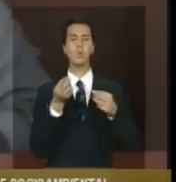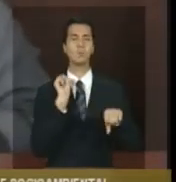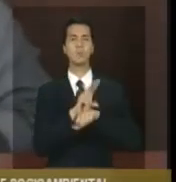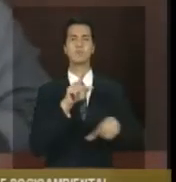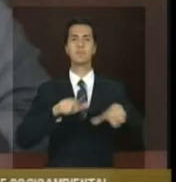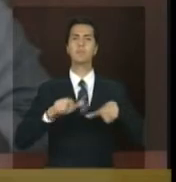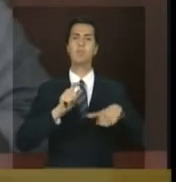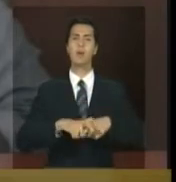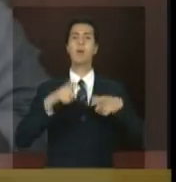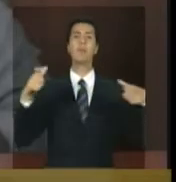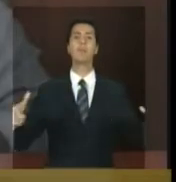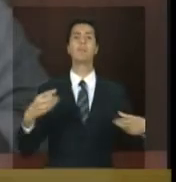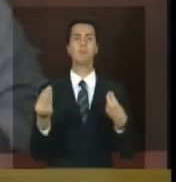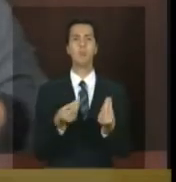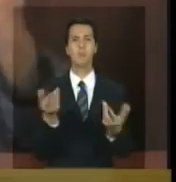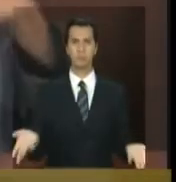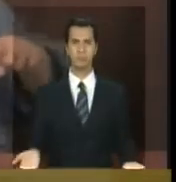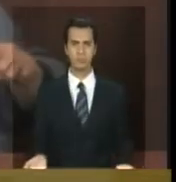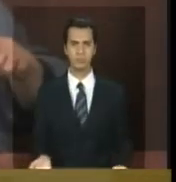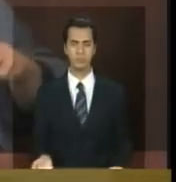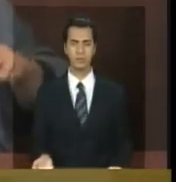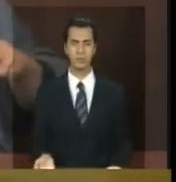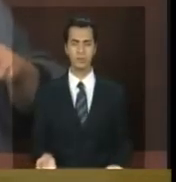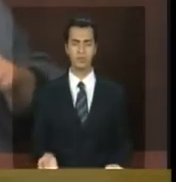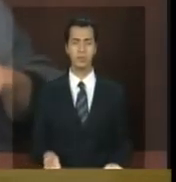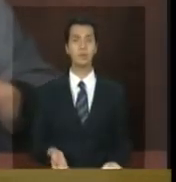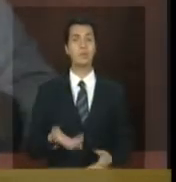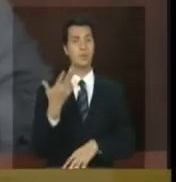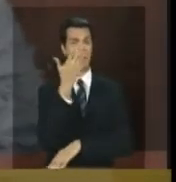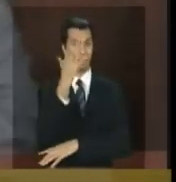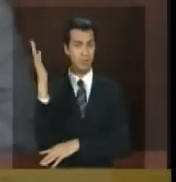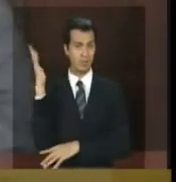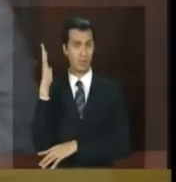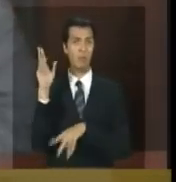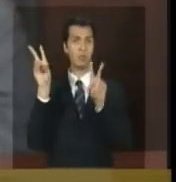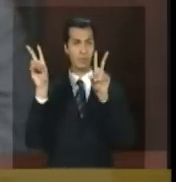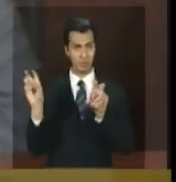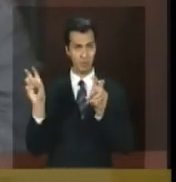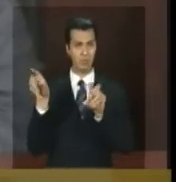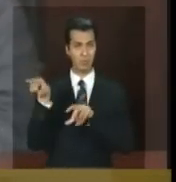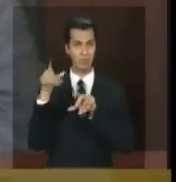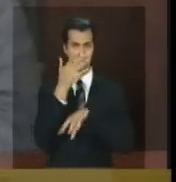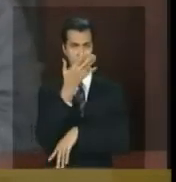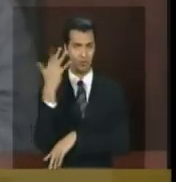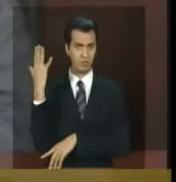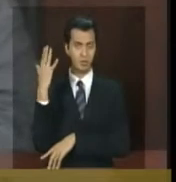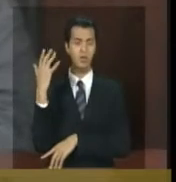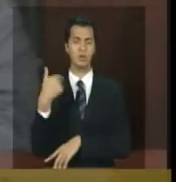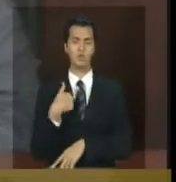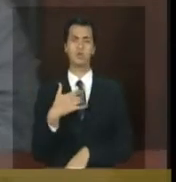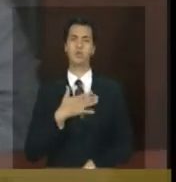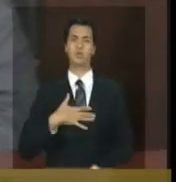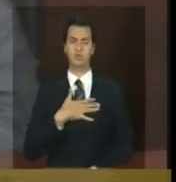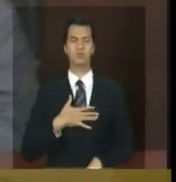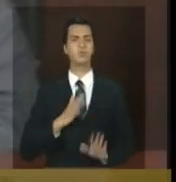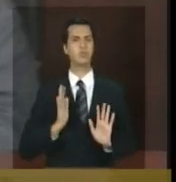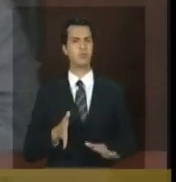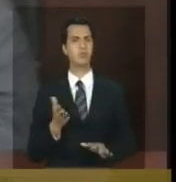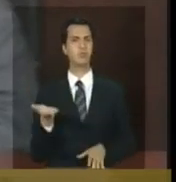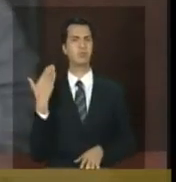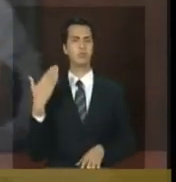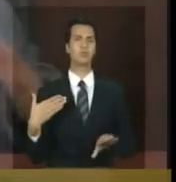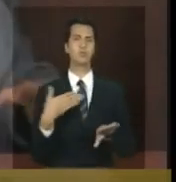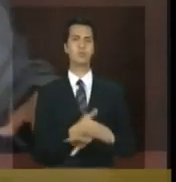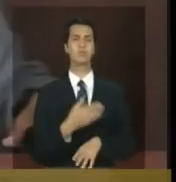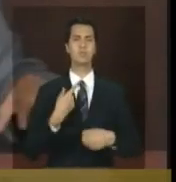empregos. O debate da pauta ambiental, ele mostra, eu participei com muita honra no debate em São